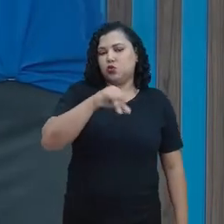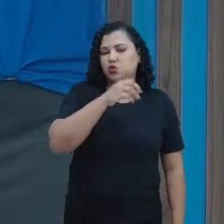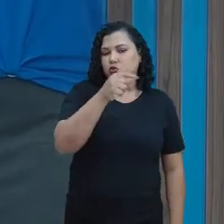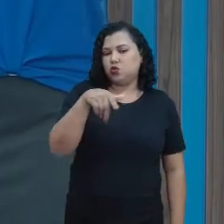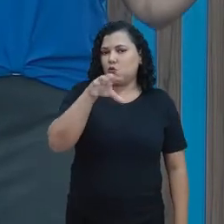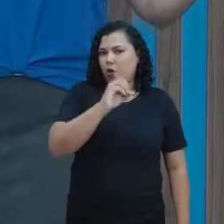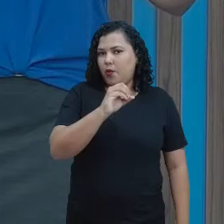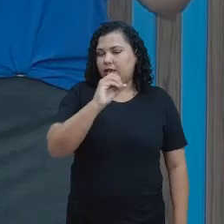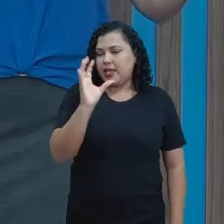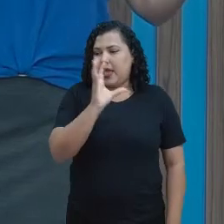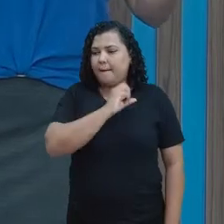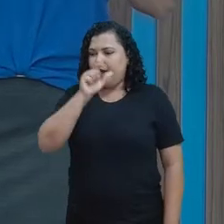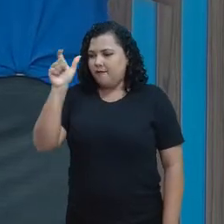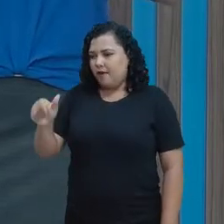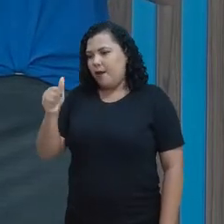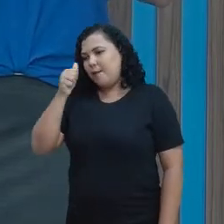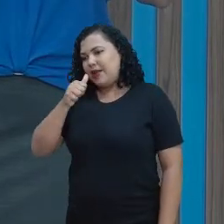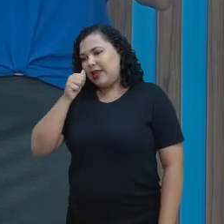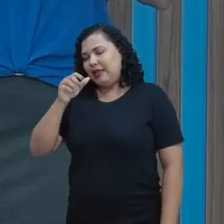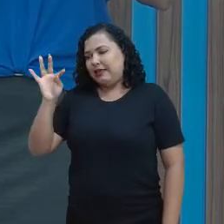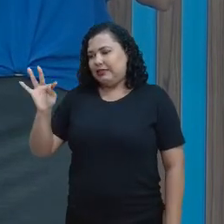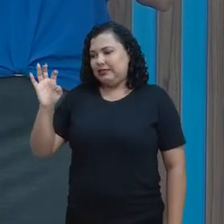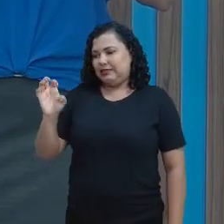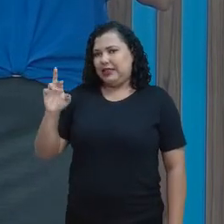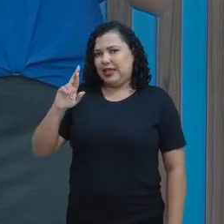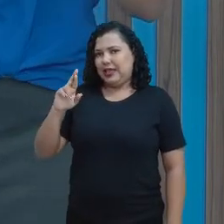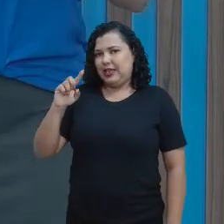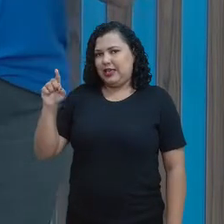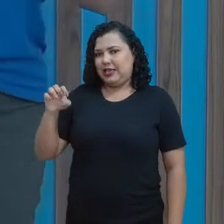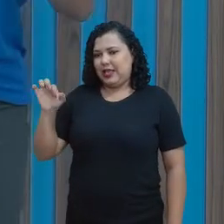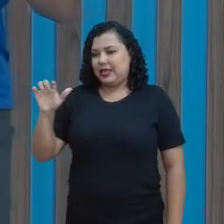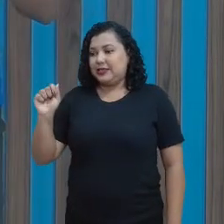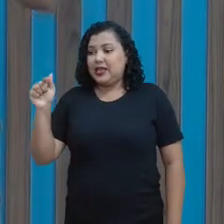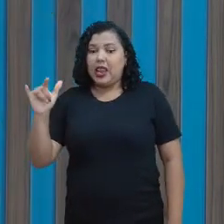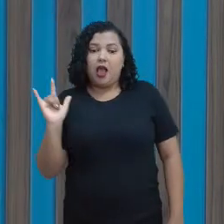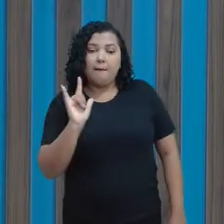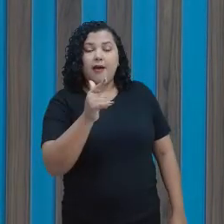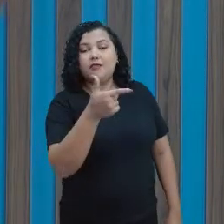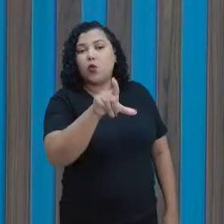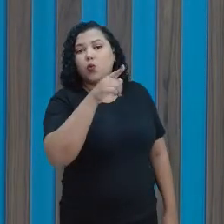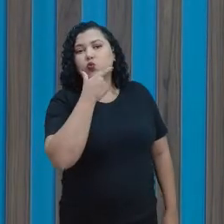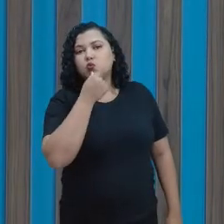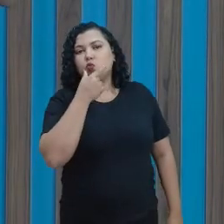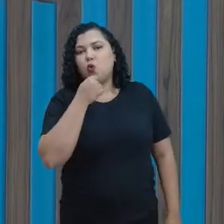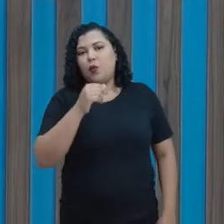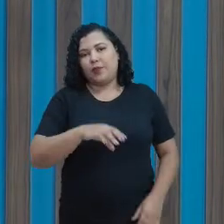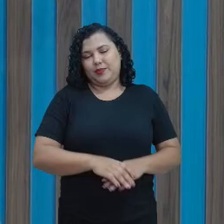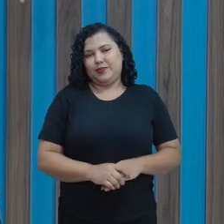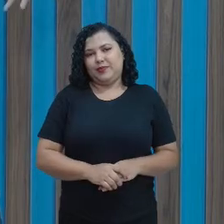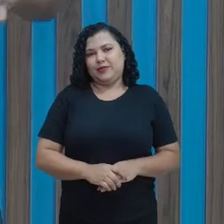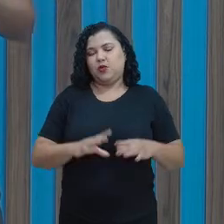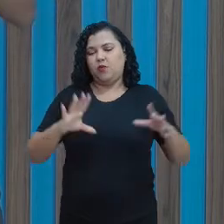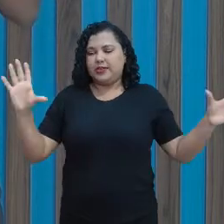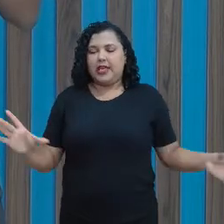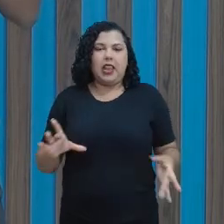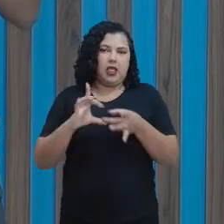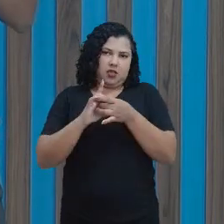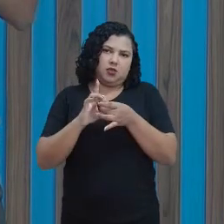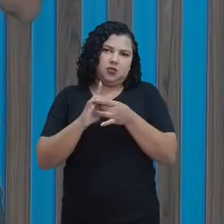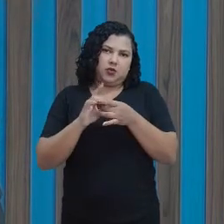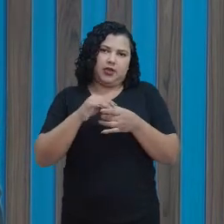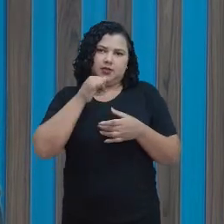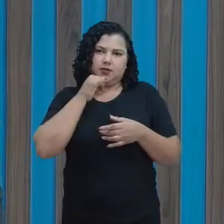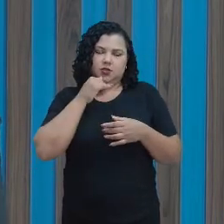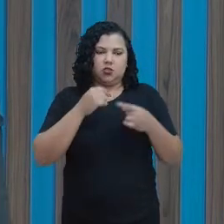Teresa, João amava Teresa, mas essa Teresa amava Raimundo. Então, esse que ele vai fazer essa ligação para